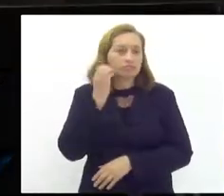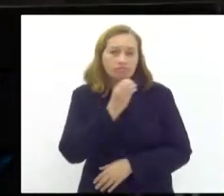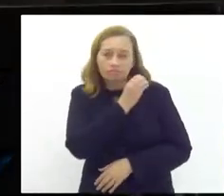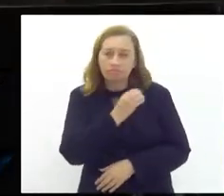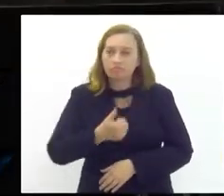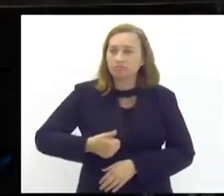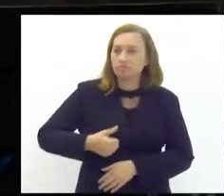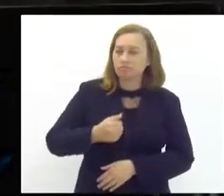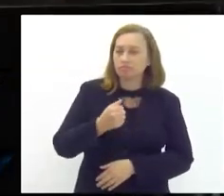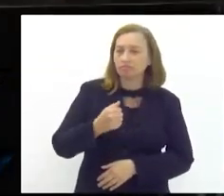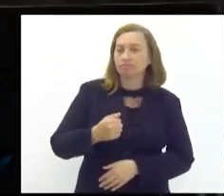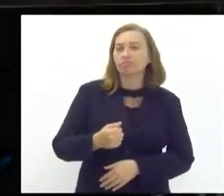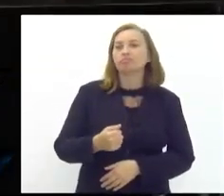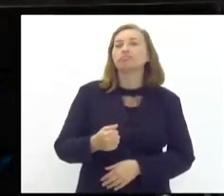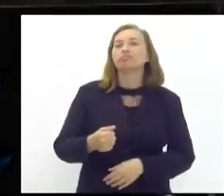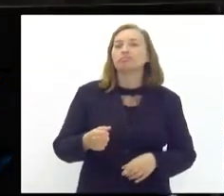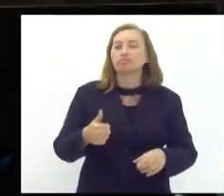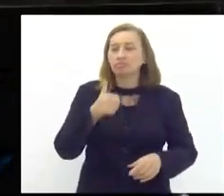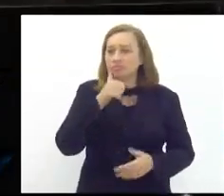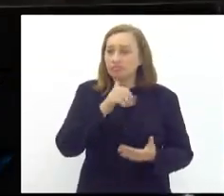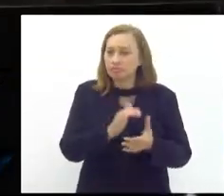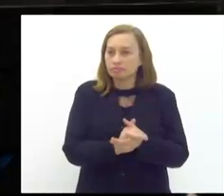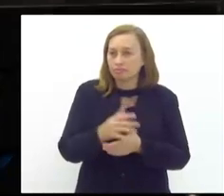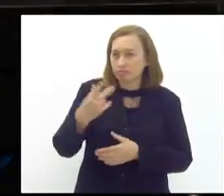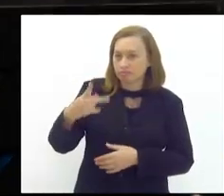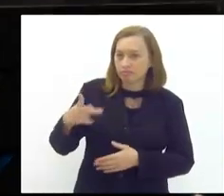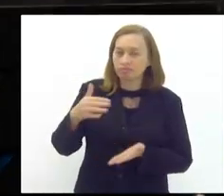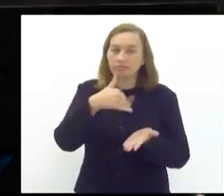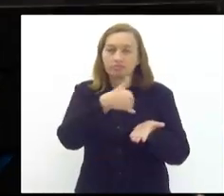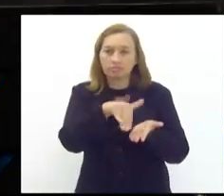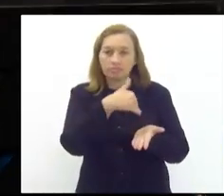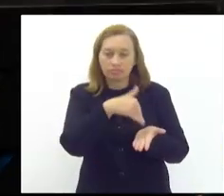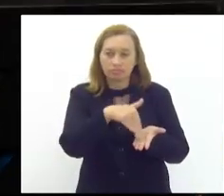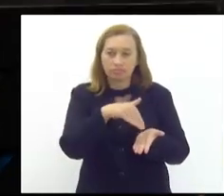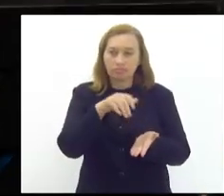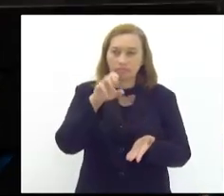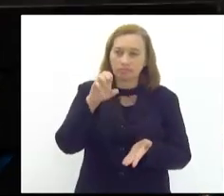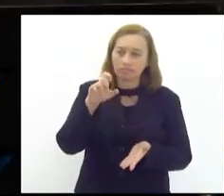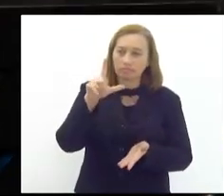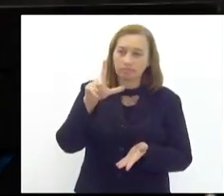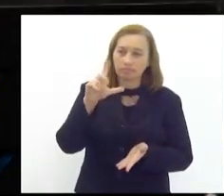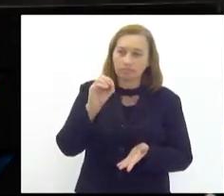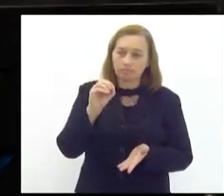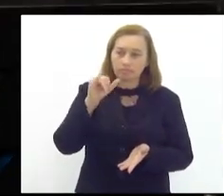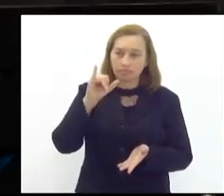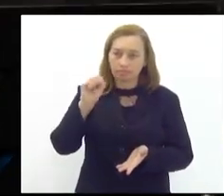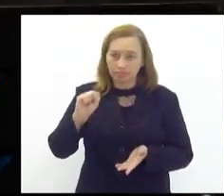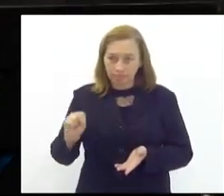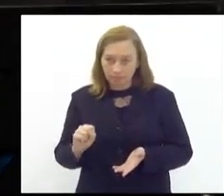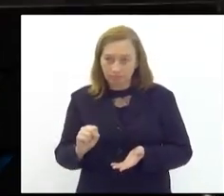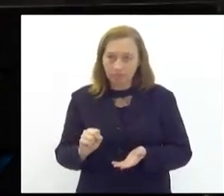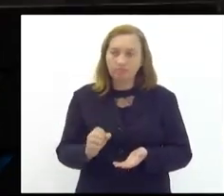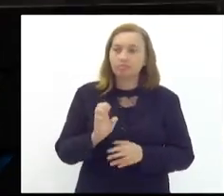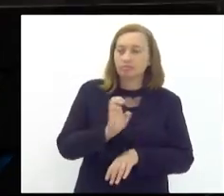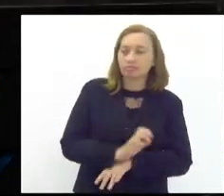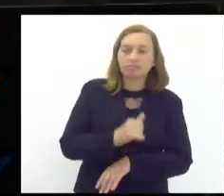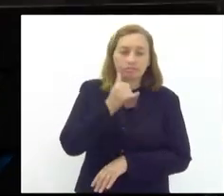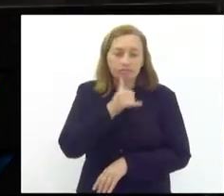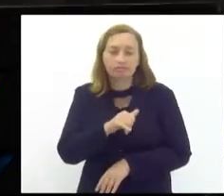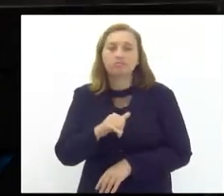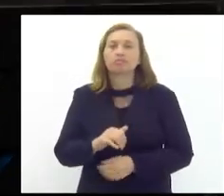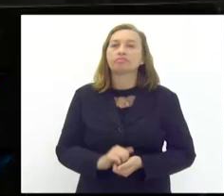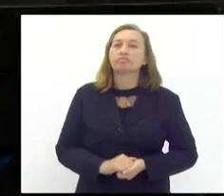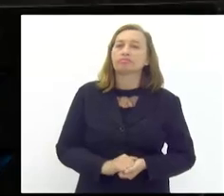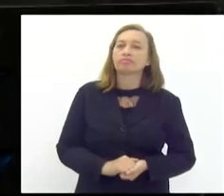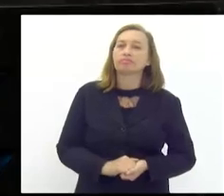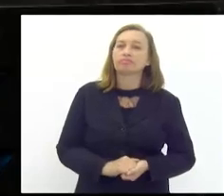analine a secretária de estado Heloísa Aguiar que é secretária de estado da mulher que faz